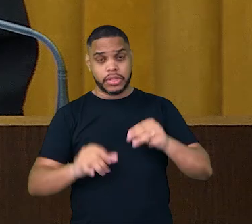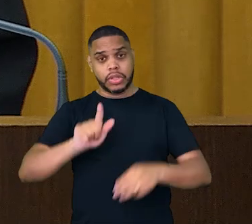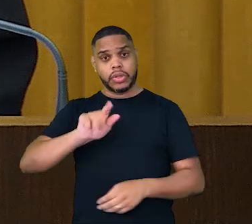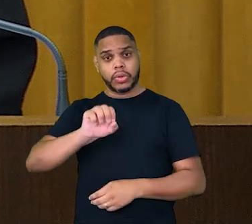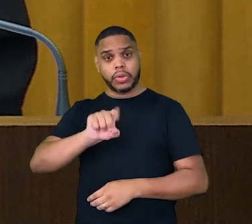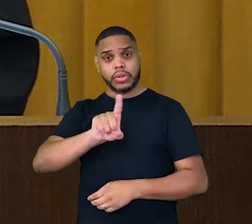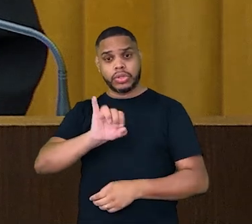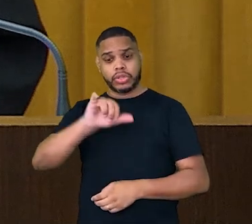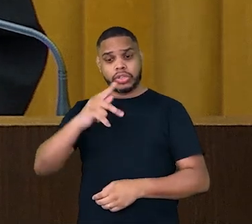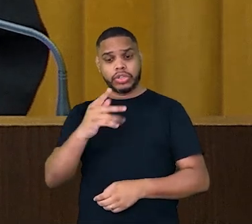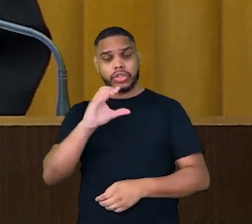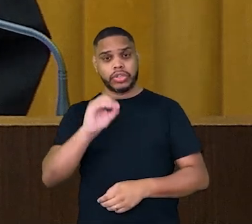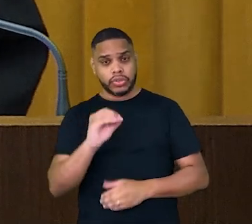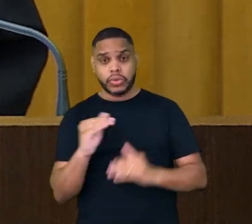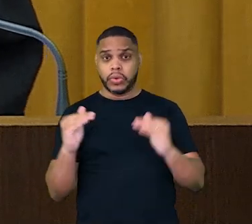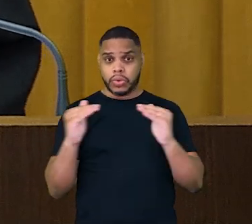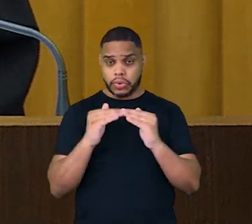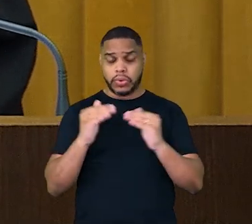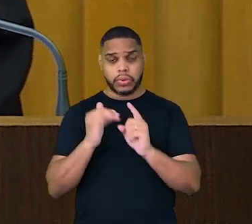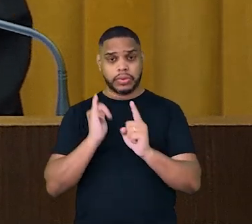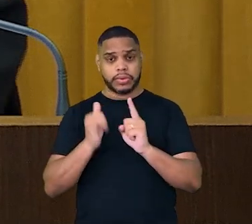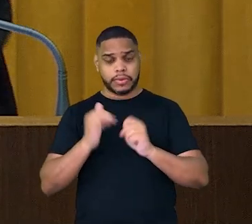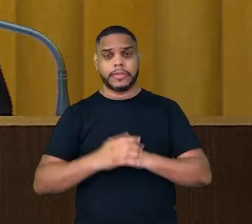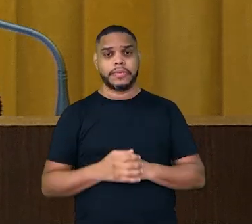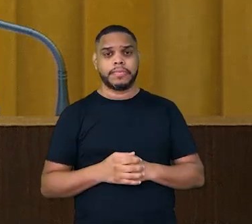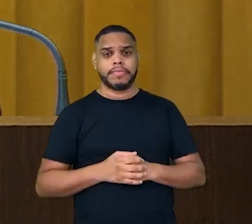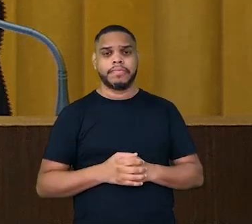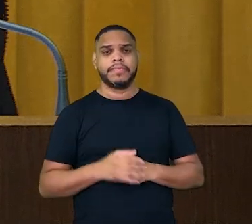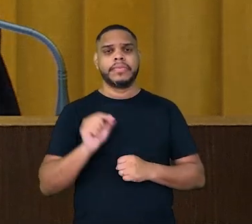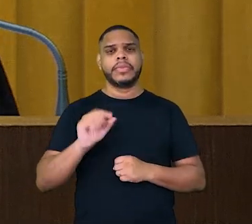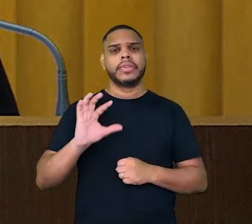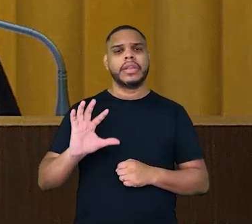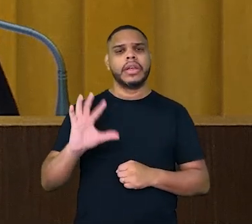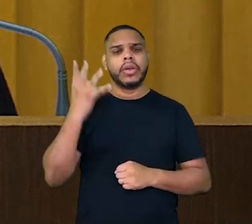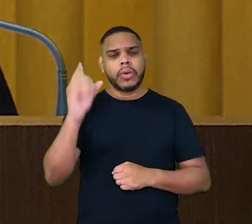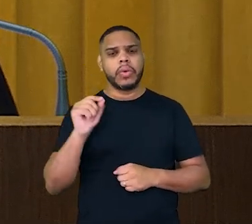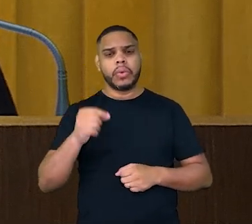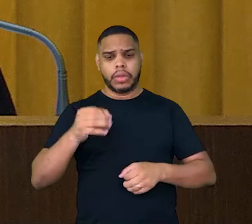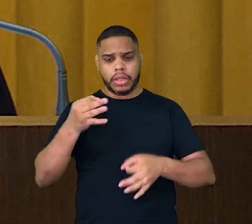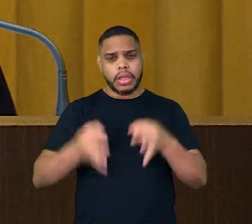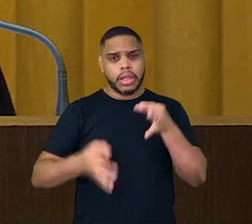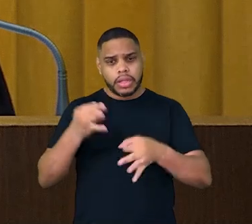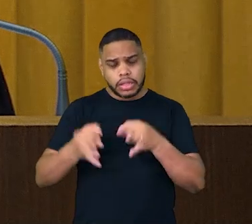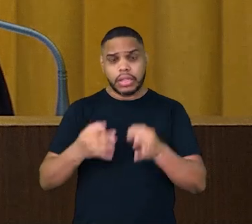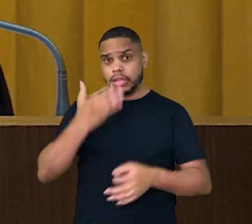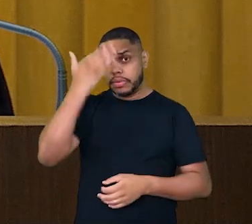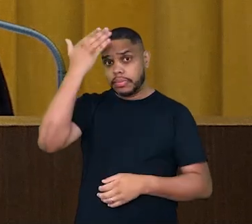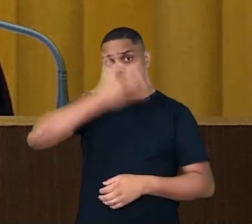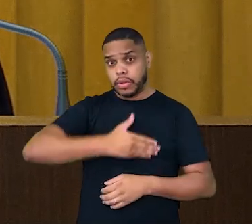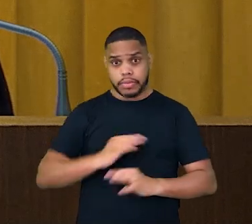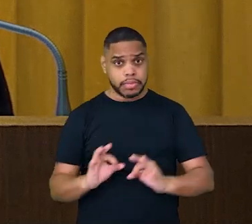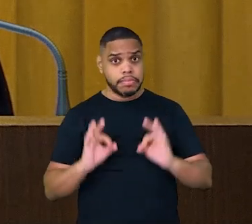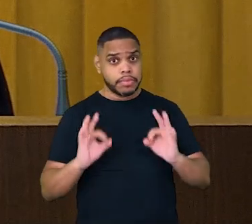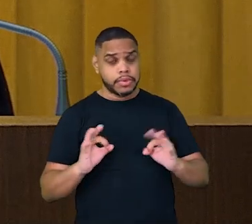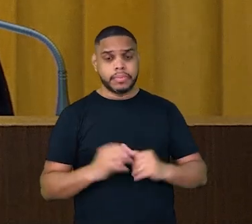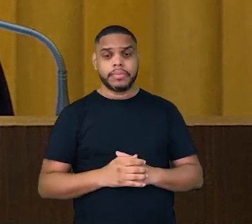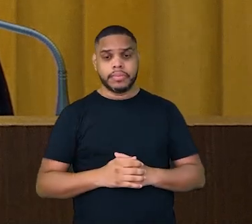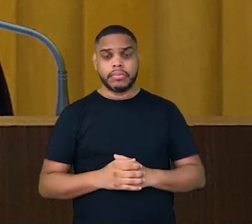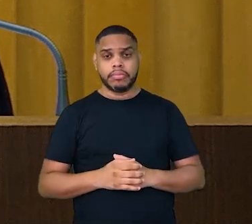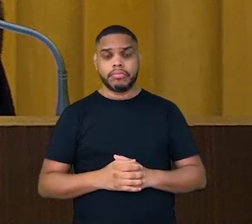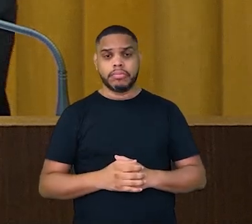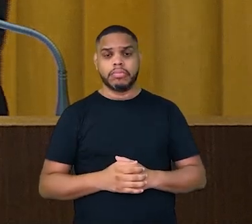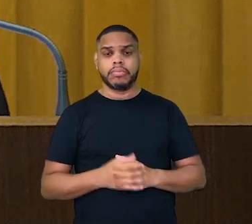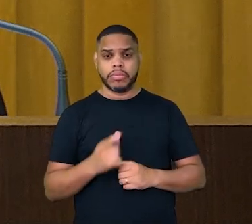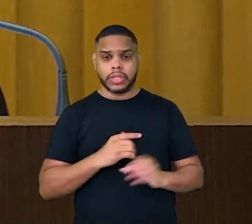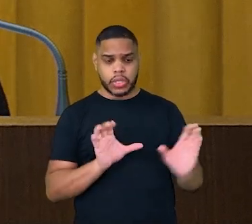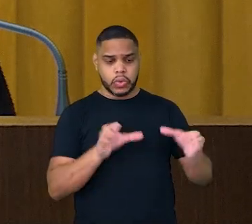Maurício Godinho Delgado, acompanhou o relator. O que está aqui colocado é uma análise da prova. É